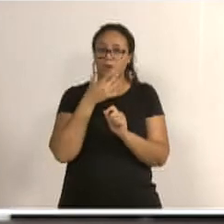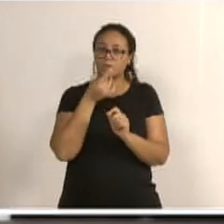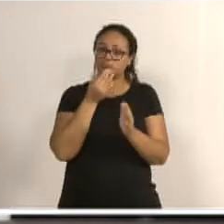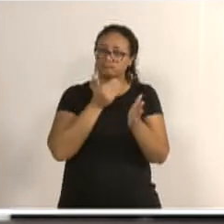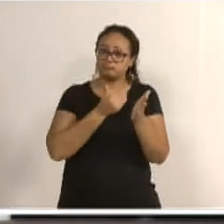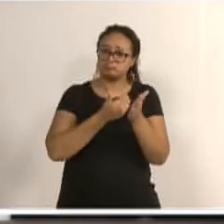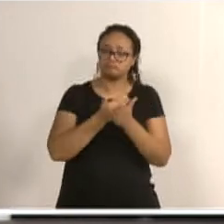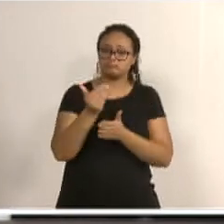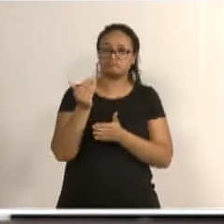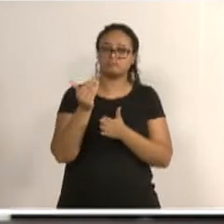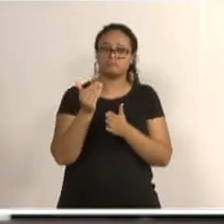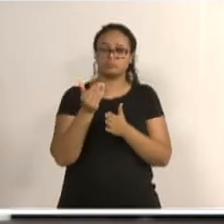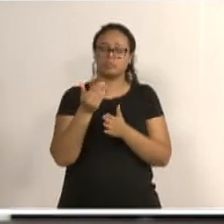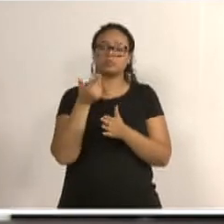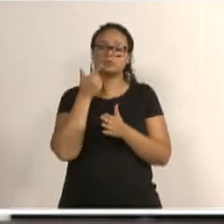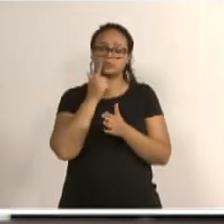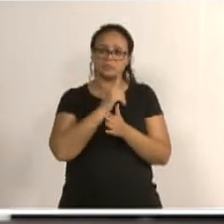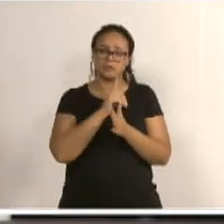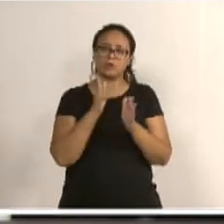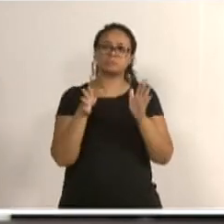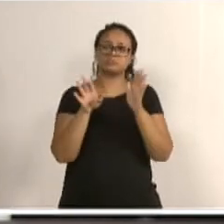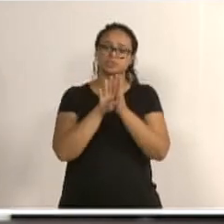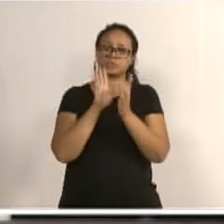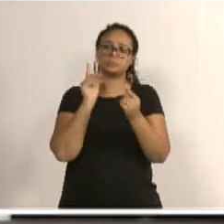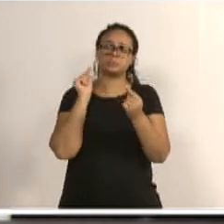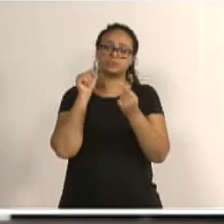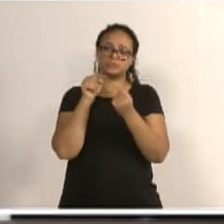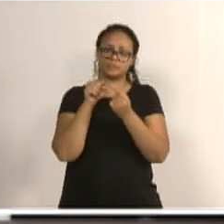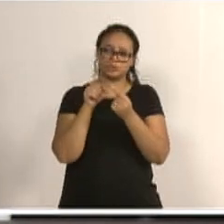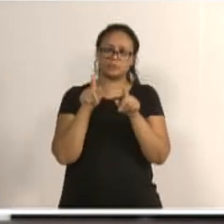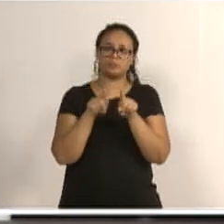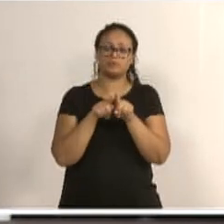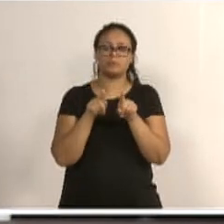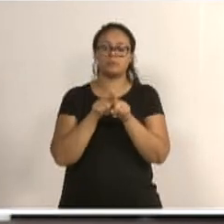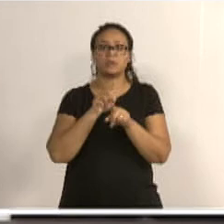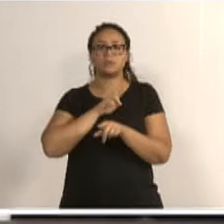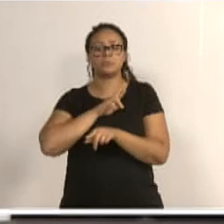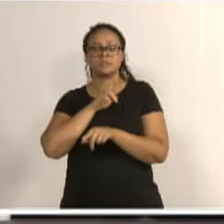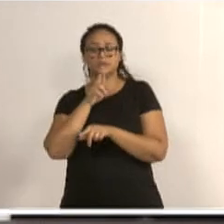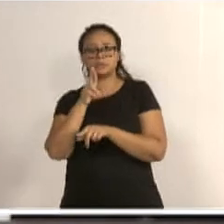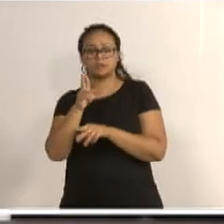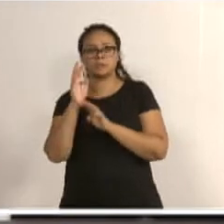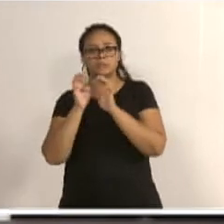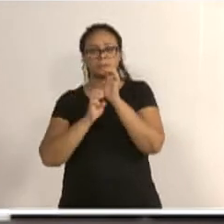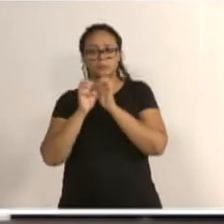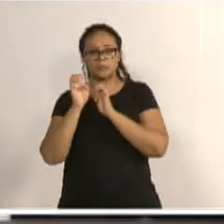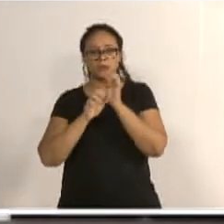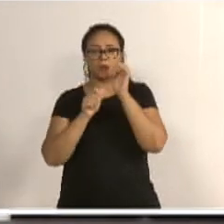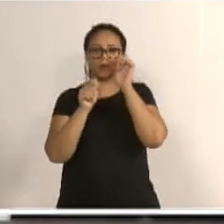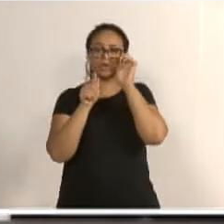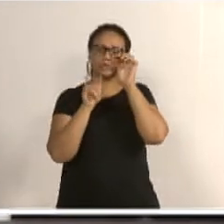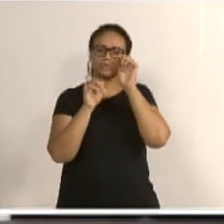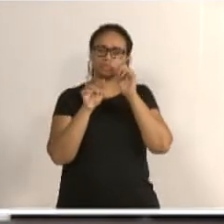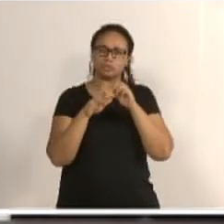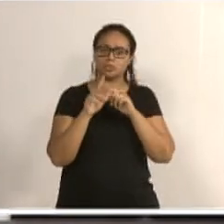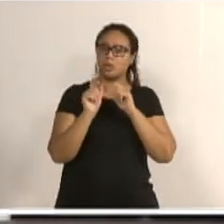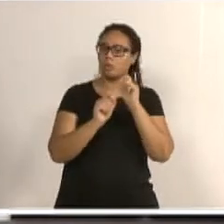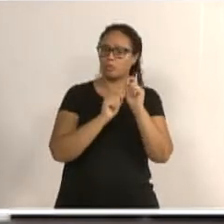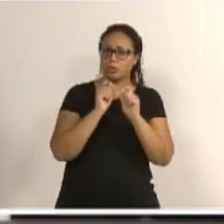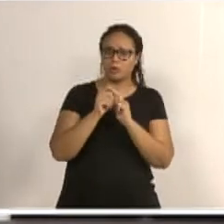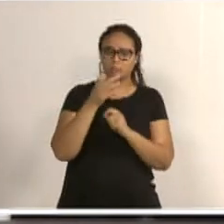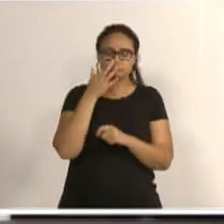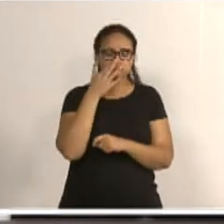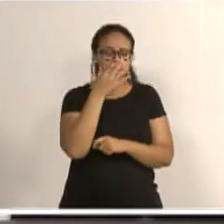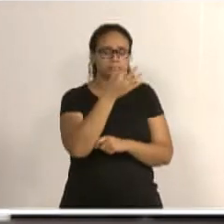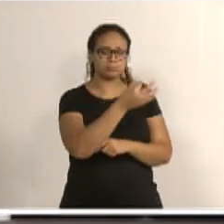algumas questões, foi alcançado, senhores vereadores, representantes das empresas e da AGIR, que é o quê? Ouvir a